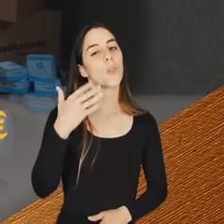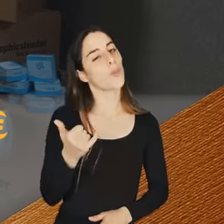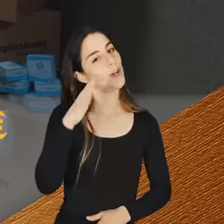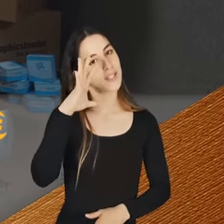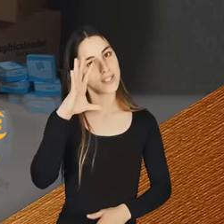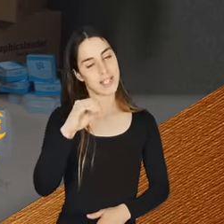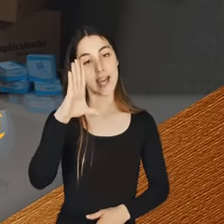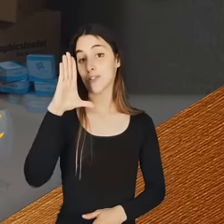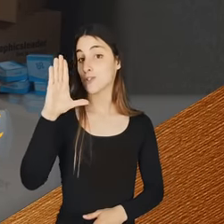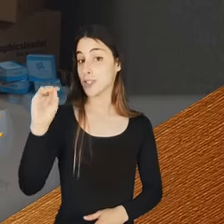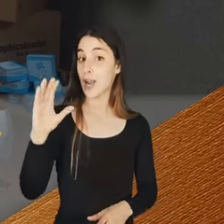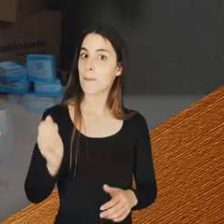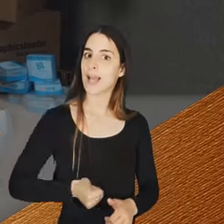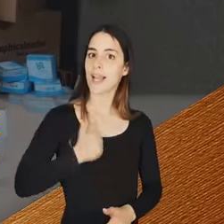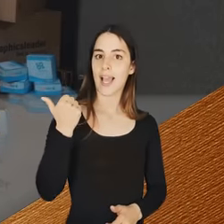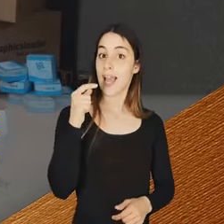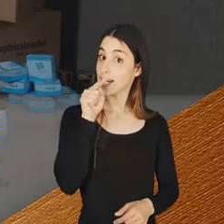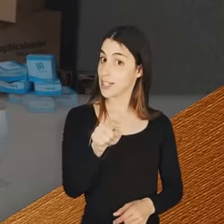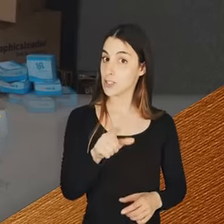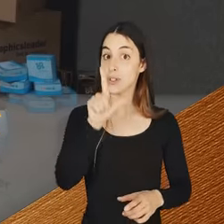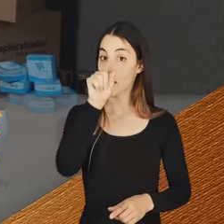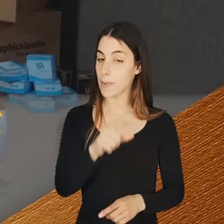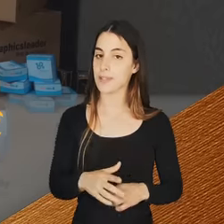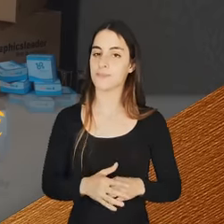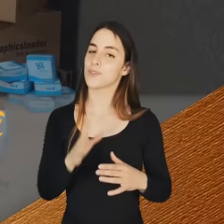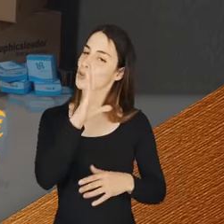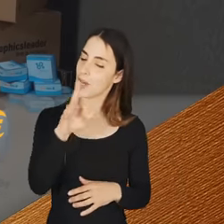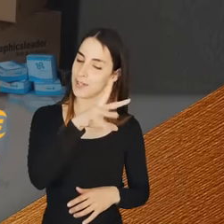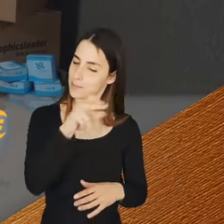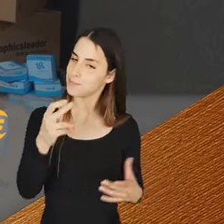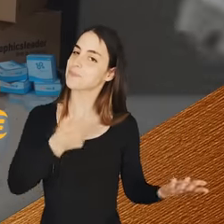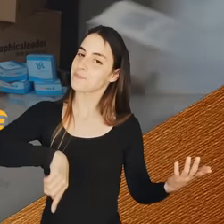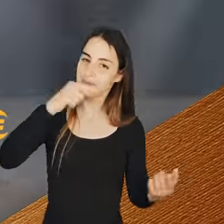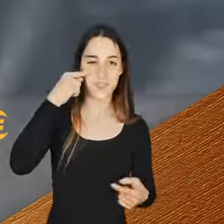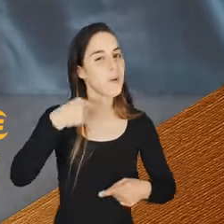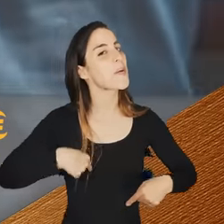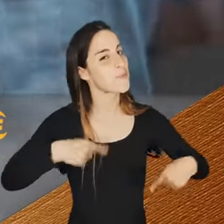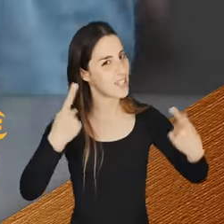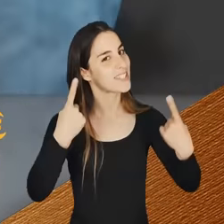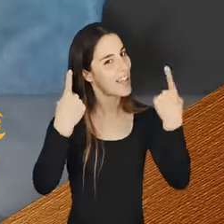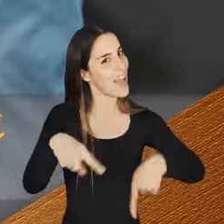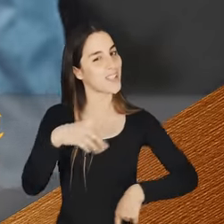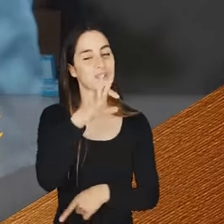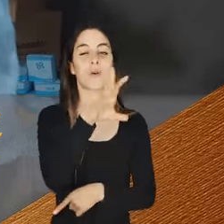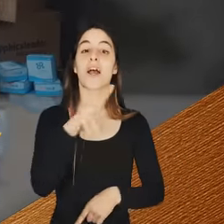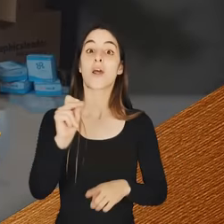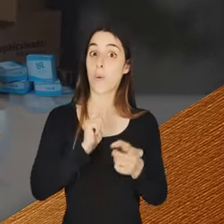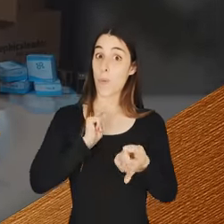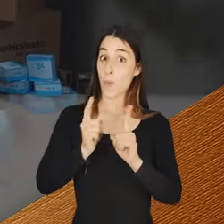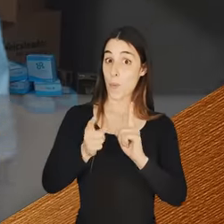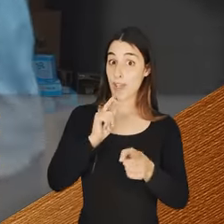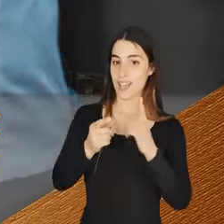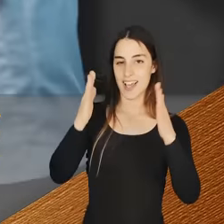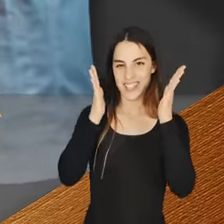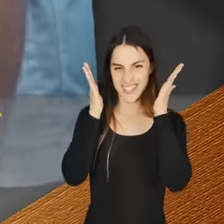2208-02-200 para ganharem isto. Joana, espera aí, desculpe. Nós temos uma surpresa, Joana. O chefe